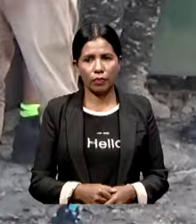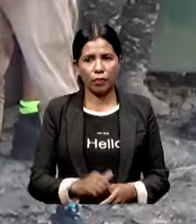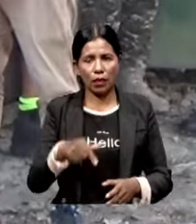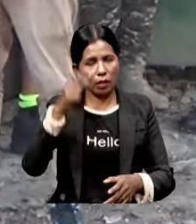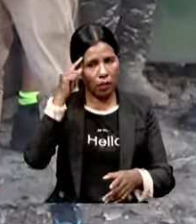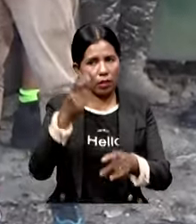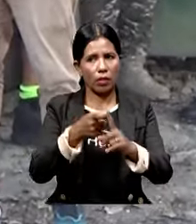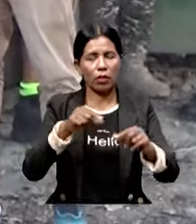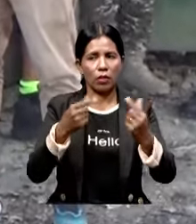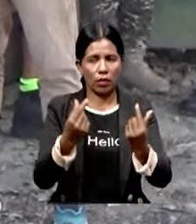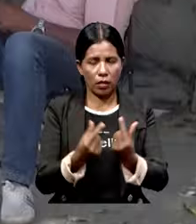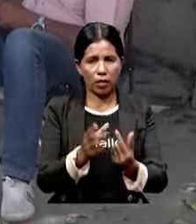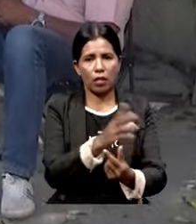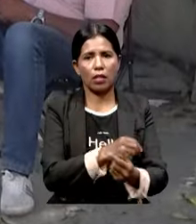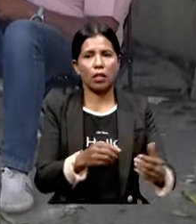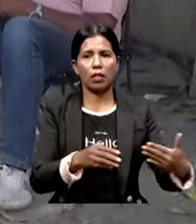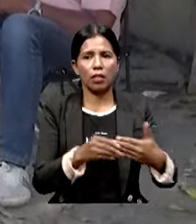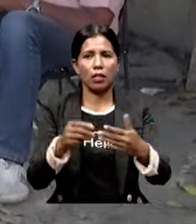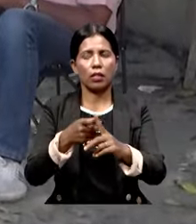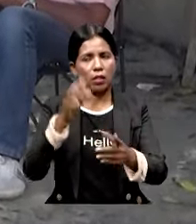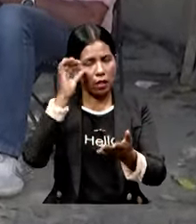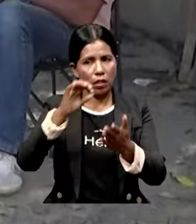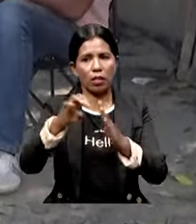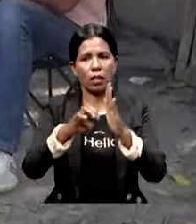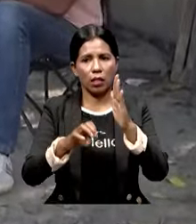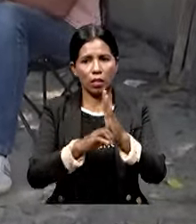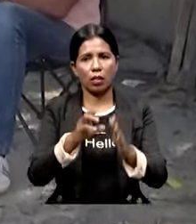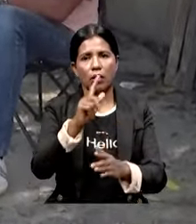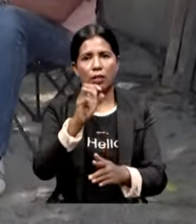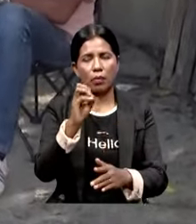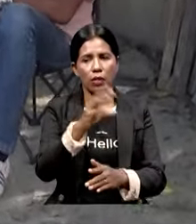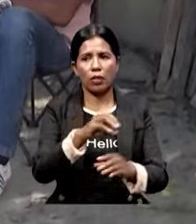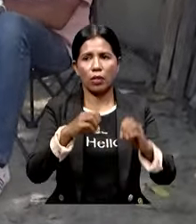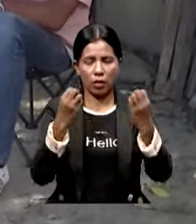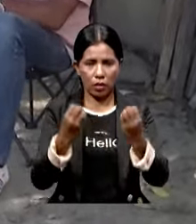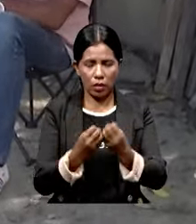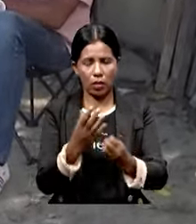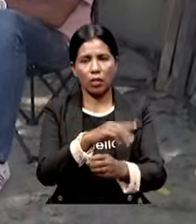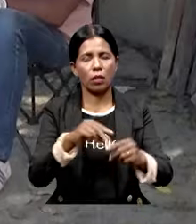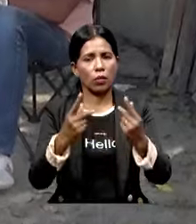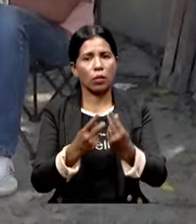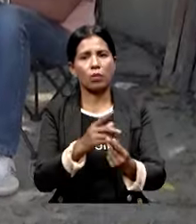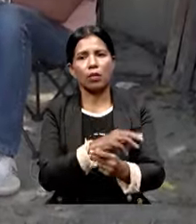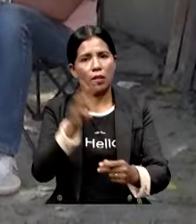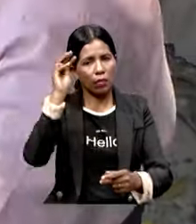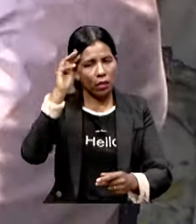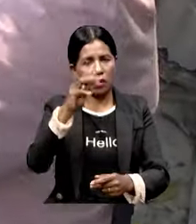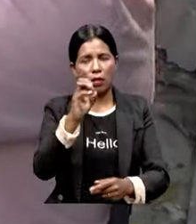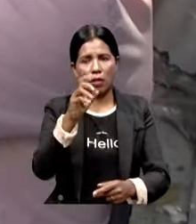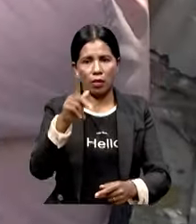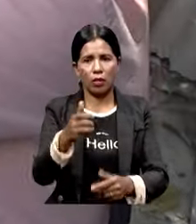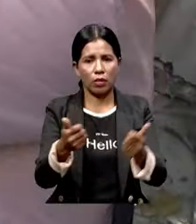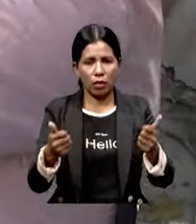Governo de Rússia, equipa conjunta, né, liderado pelo secretário de Estado do Assunto Toponímia na Organização Urbana, na equipa técnica do Ministério da Obras Públicas,